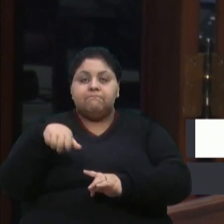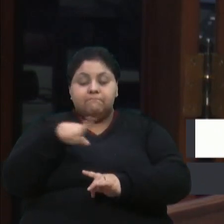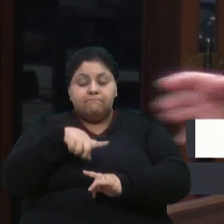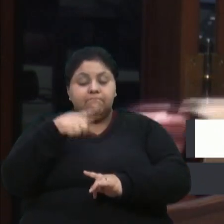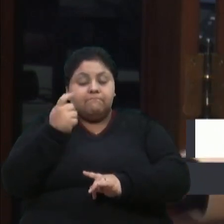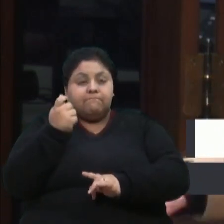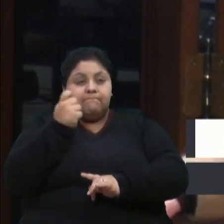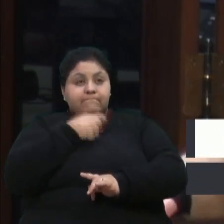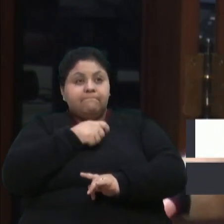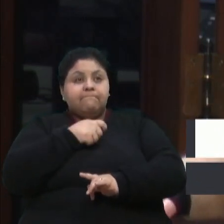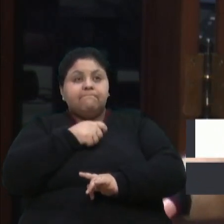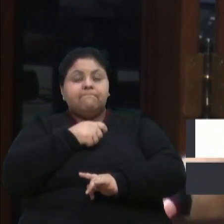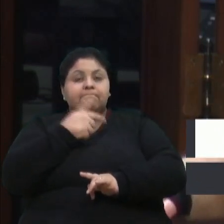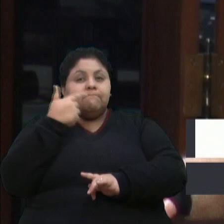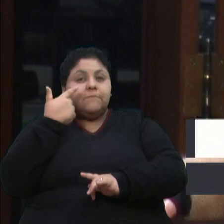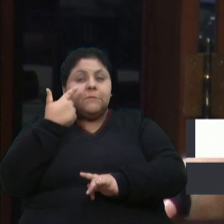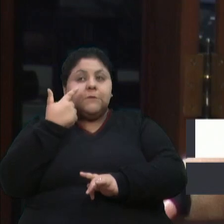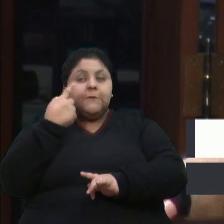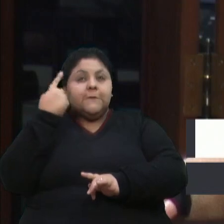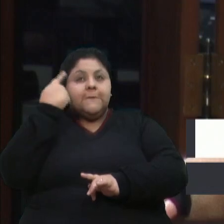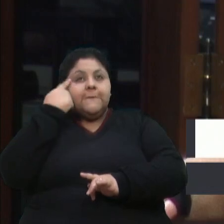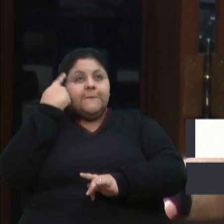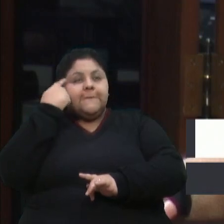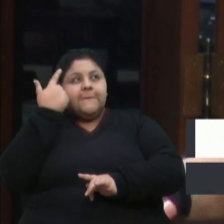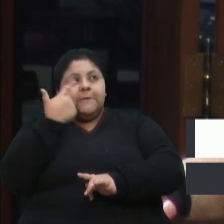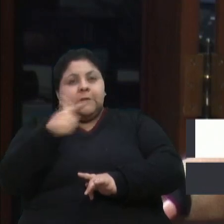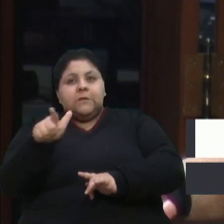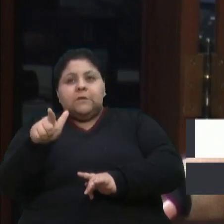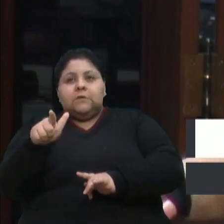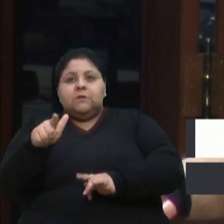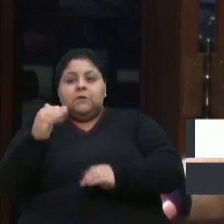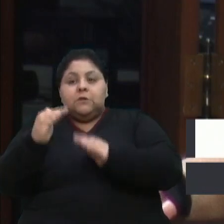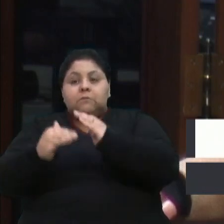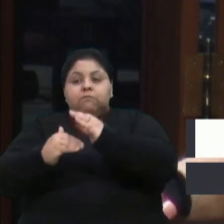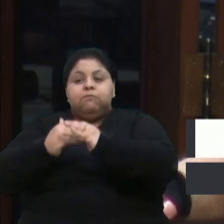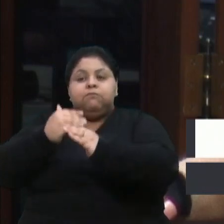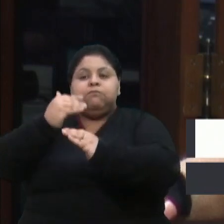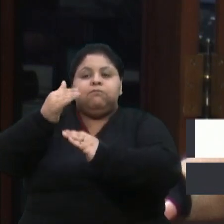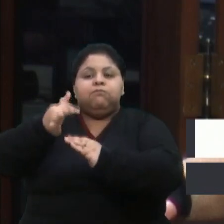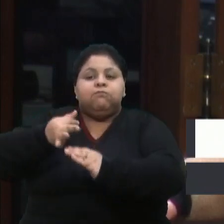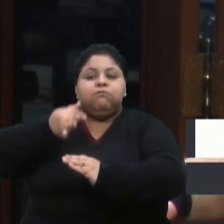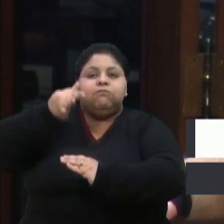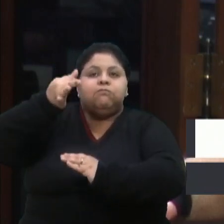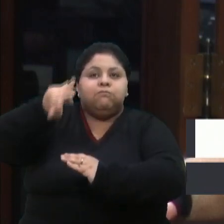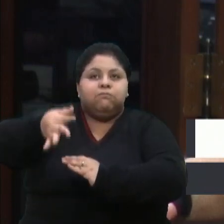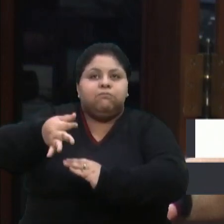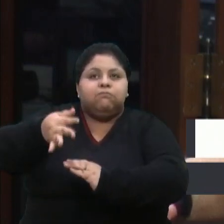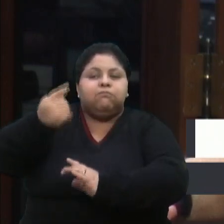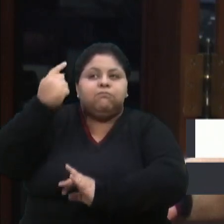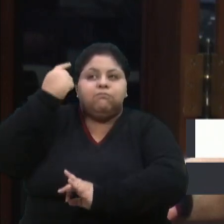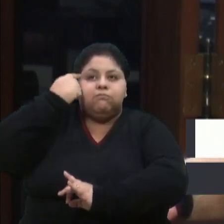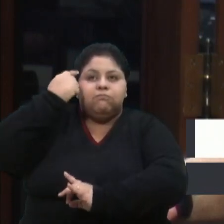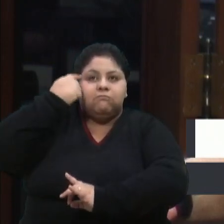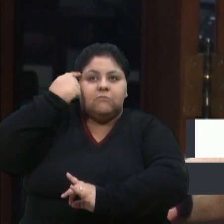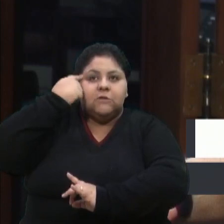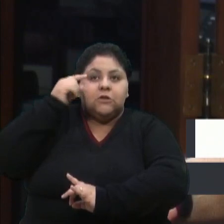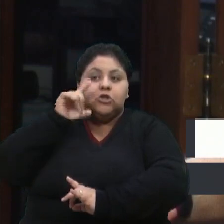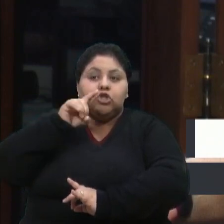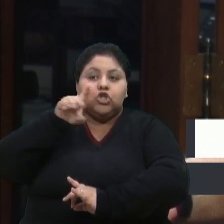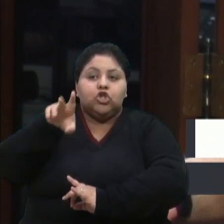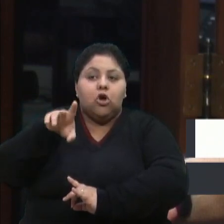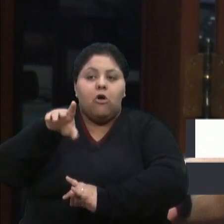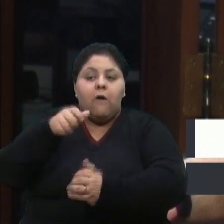precisa rever e pensar para além disso, e pensar que só a